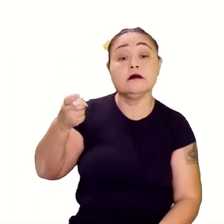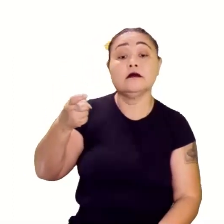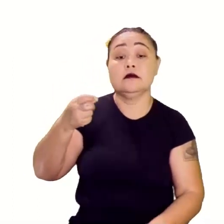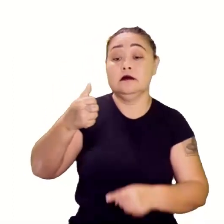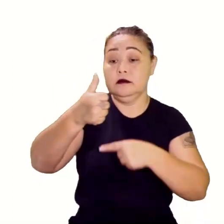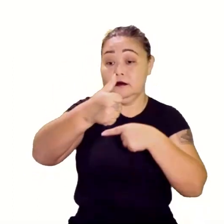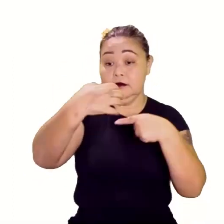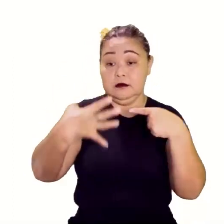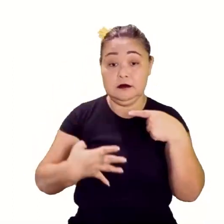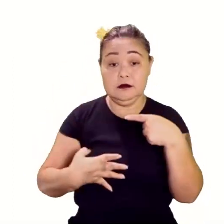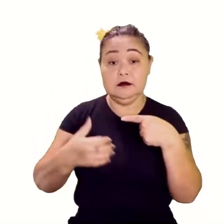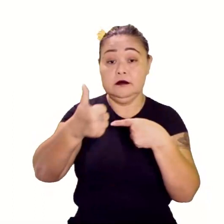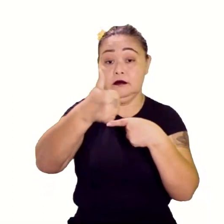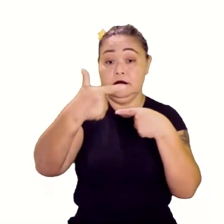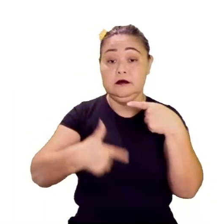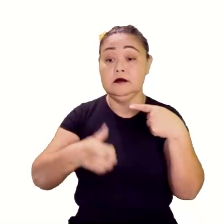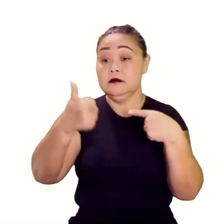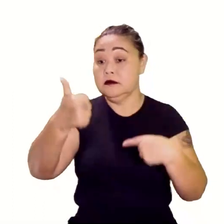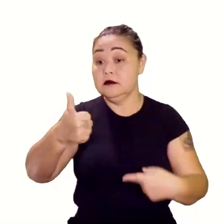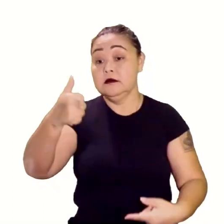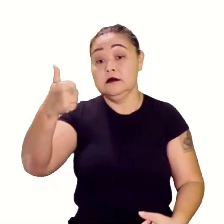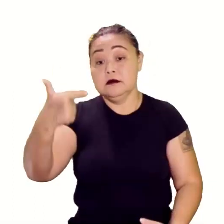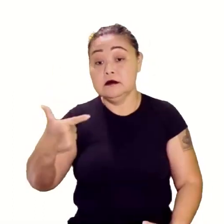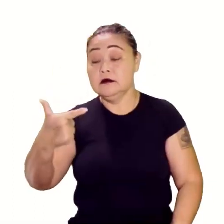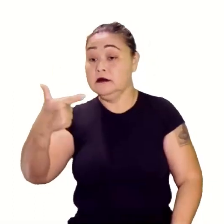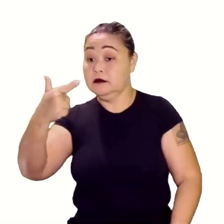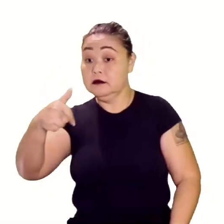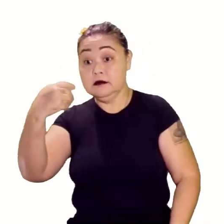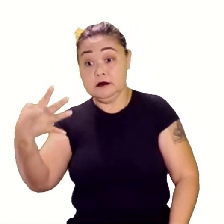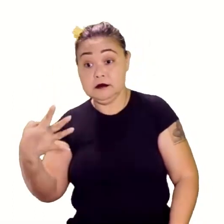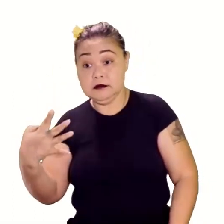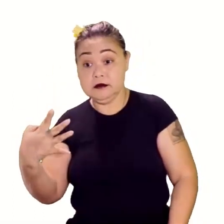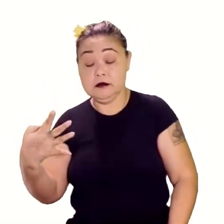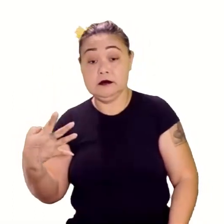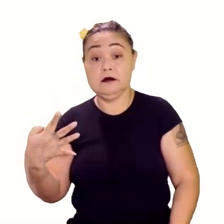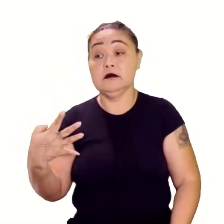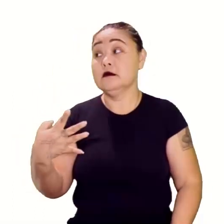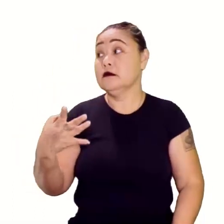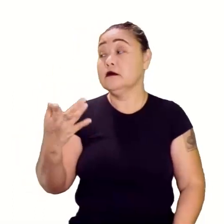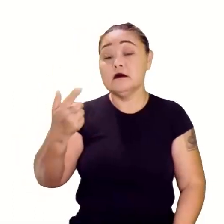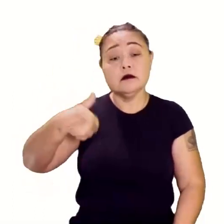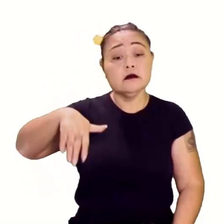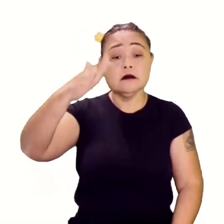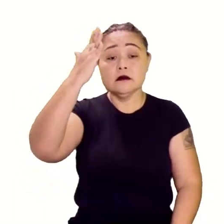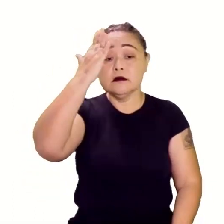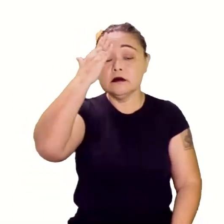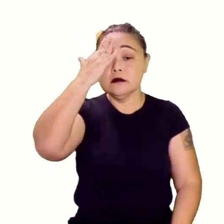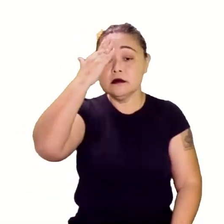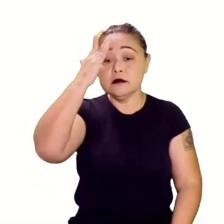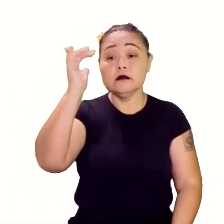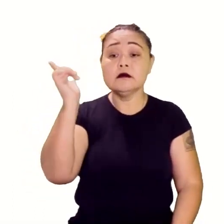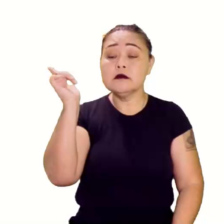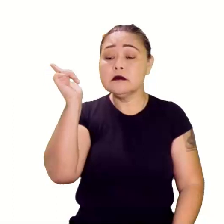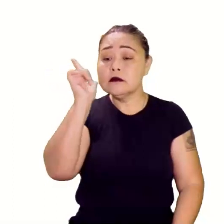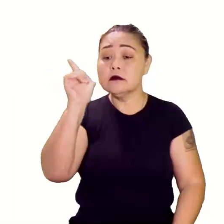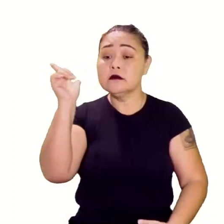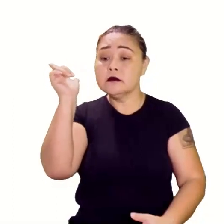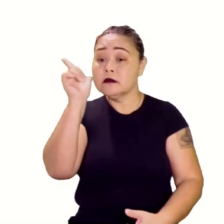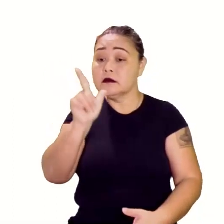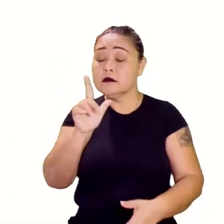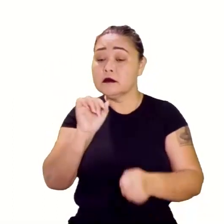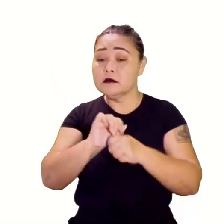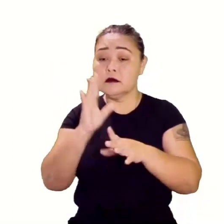falou. um quarto, um meio, 1, 2 e 4. Você sabia que você ia